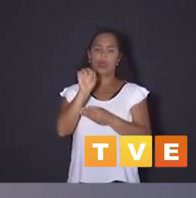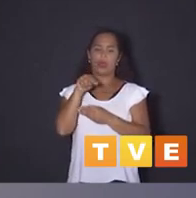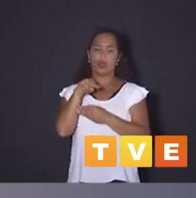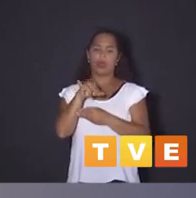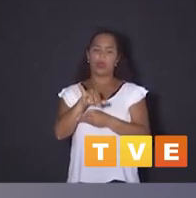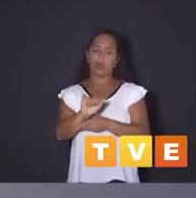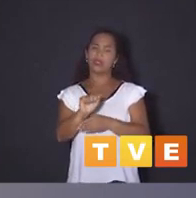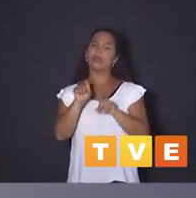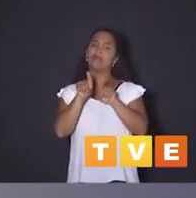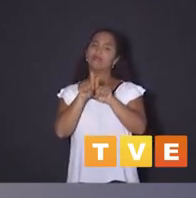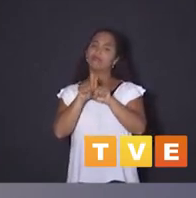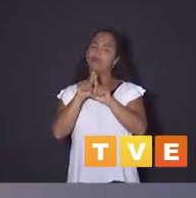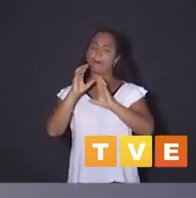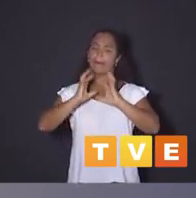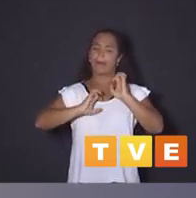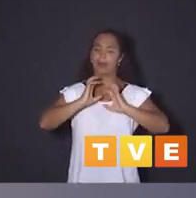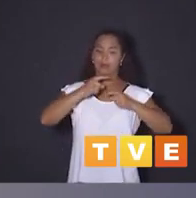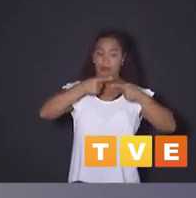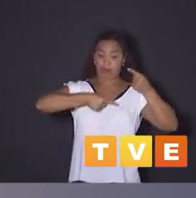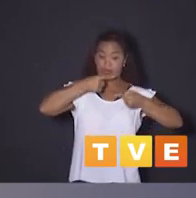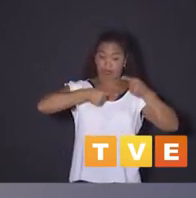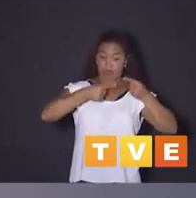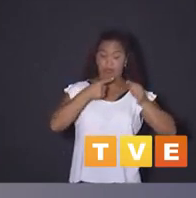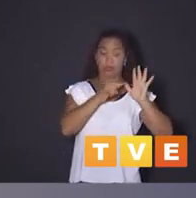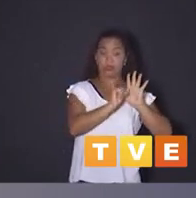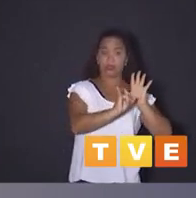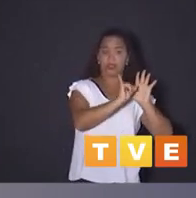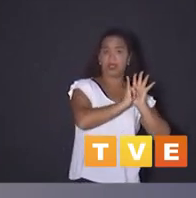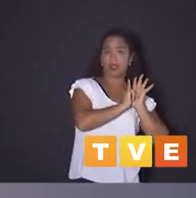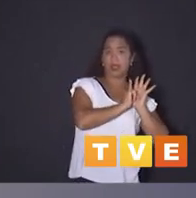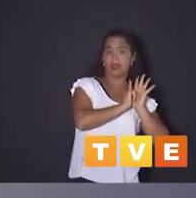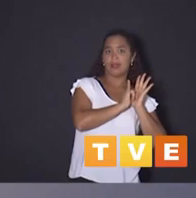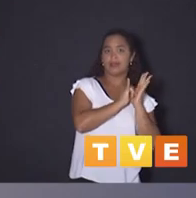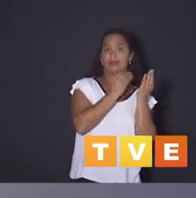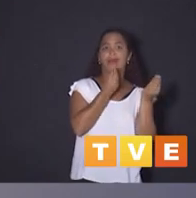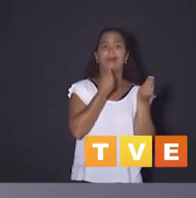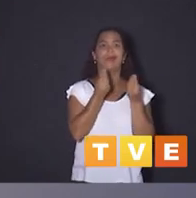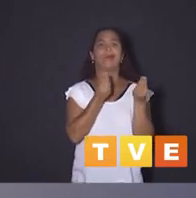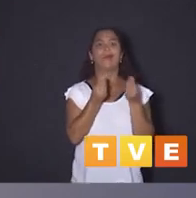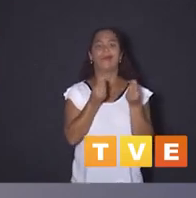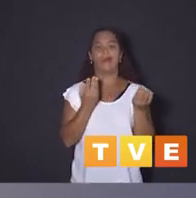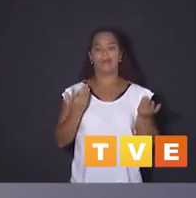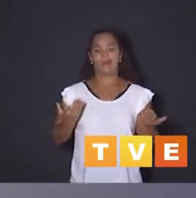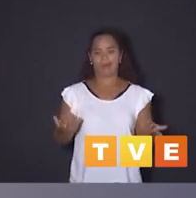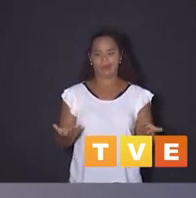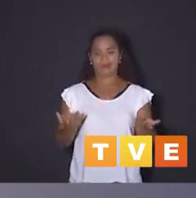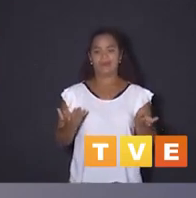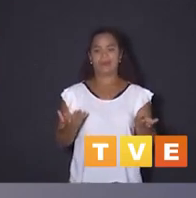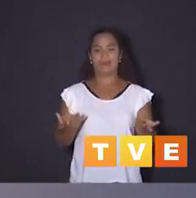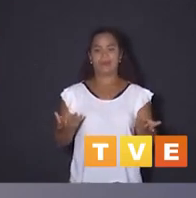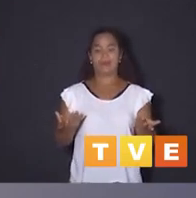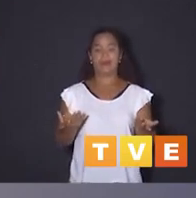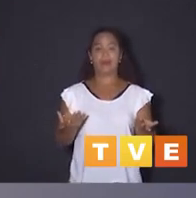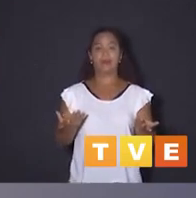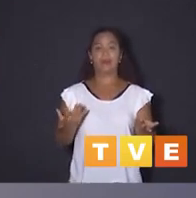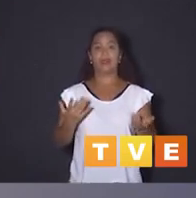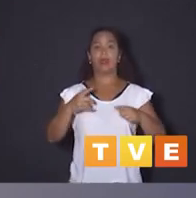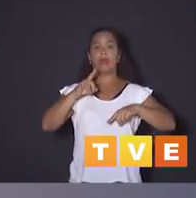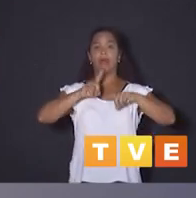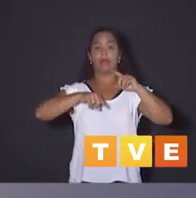das mulheres negras quilombolas que estão no meu entorno é como mulher santa mariense é quais são os elementos